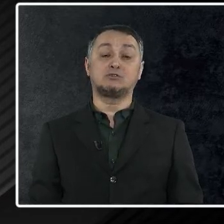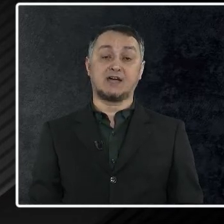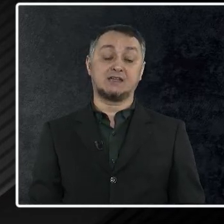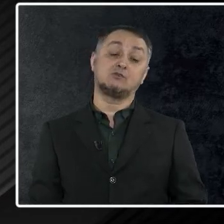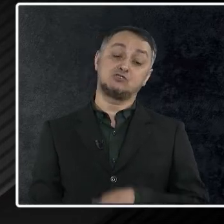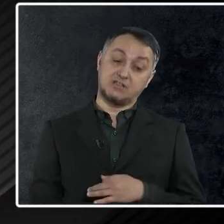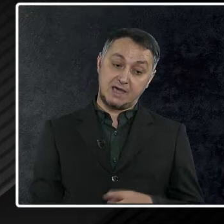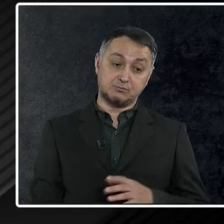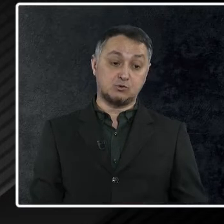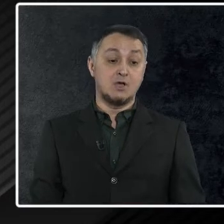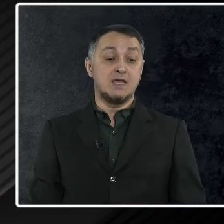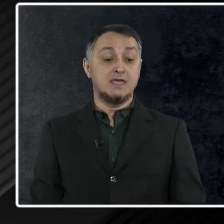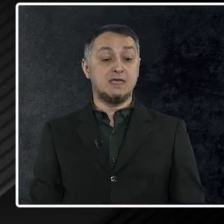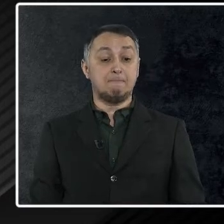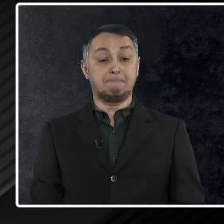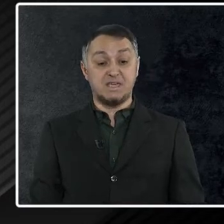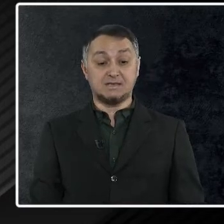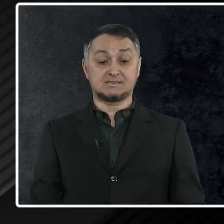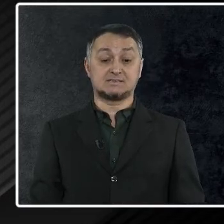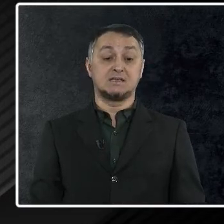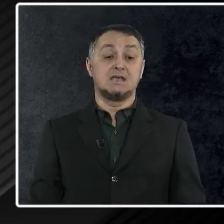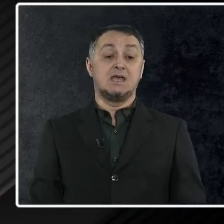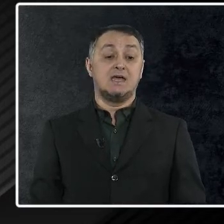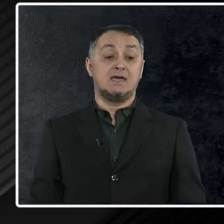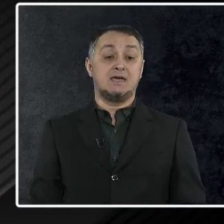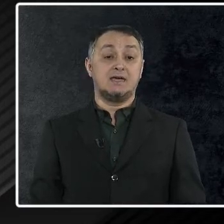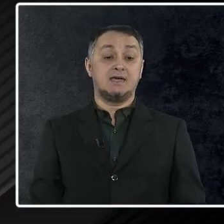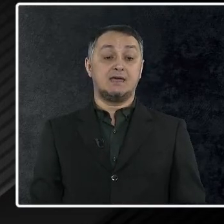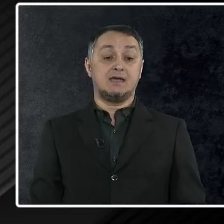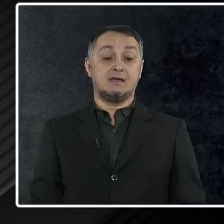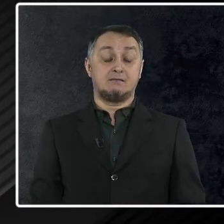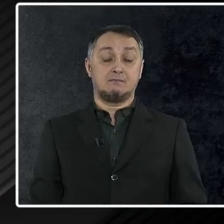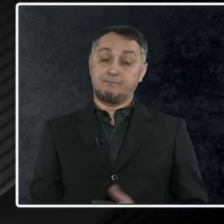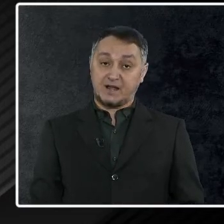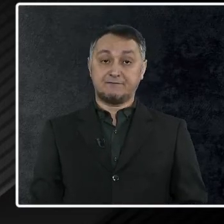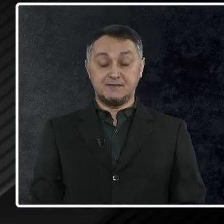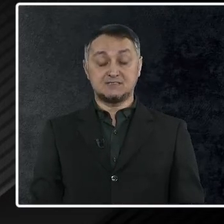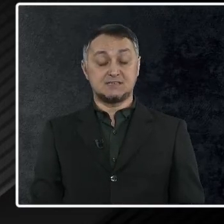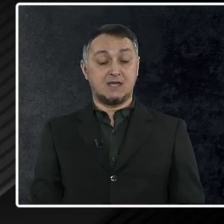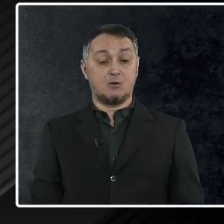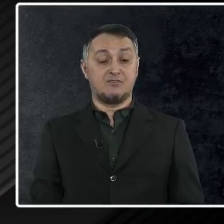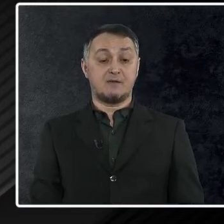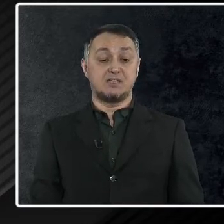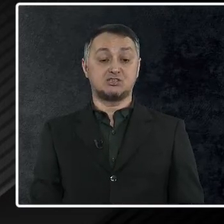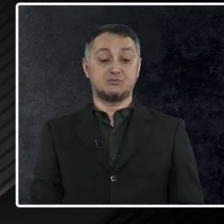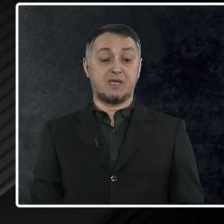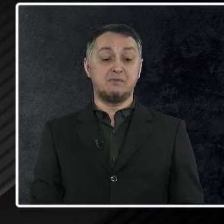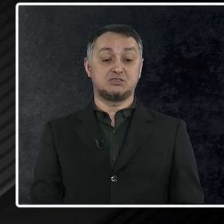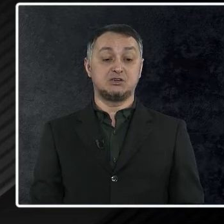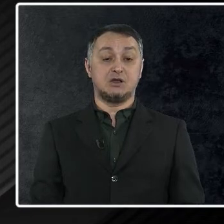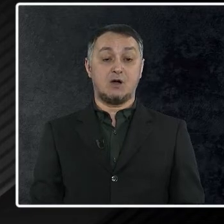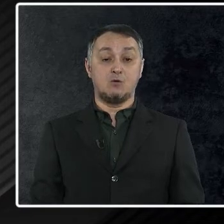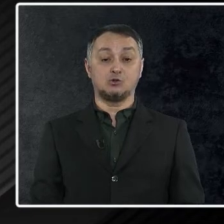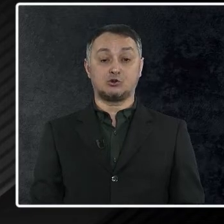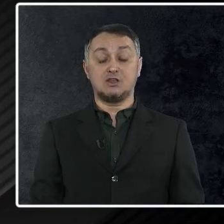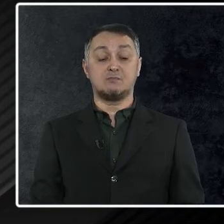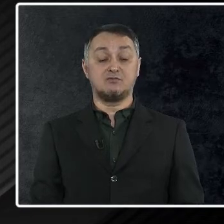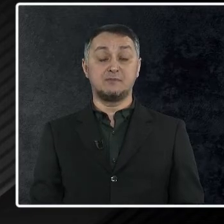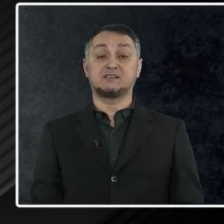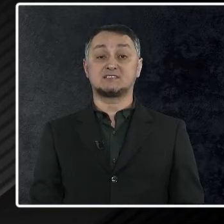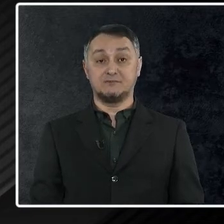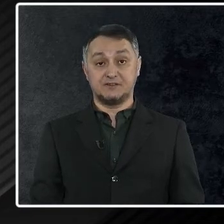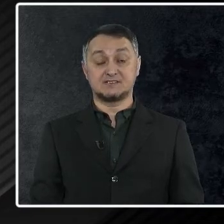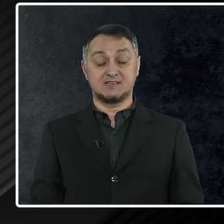em conta, cartão de débito e PIX, para fins, obviamente, de permitir o controle